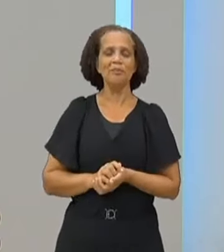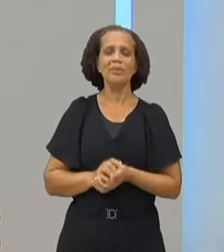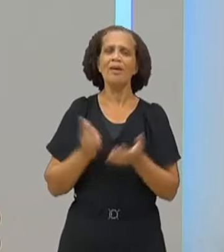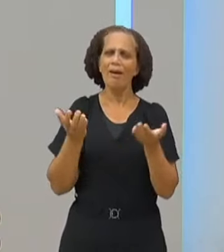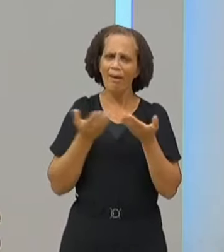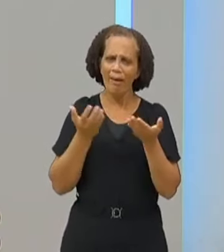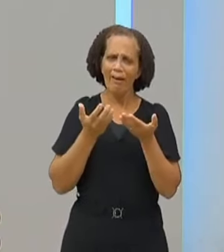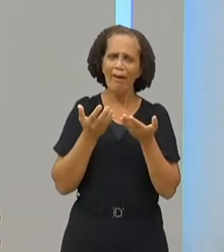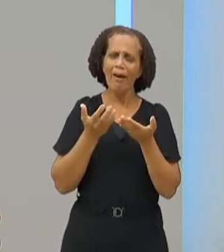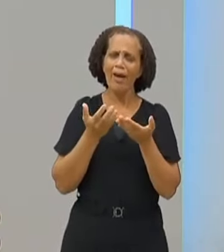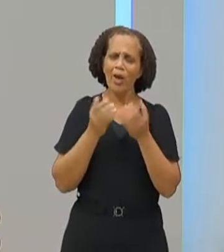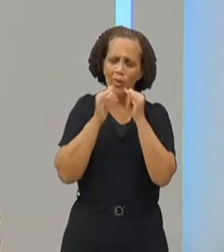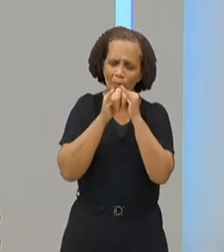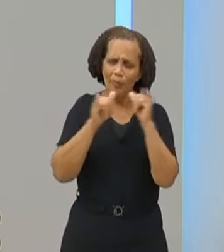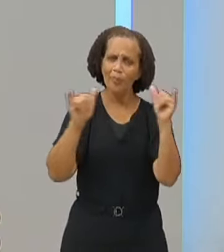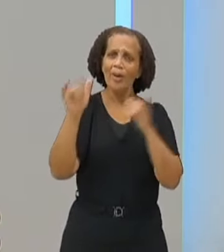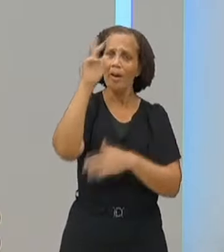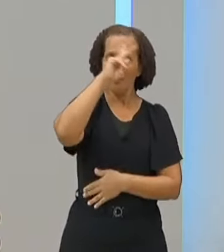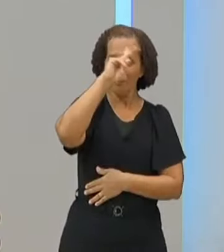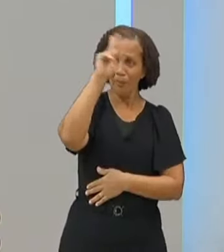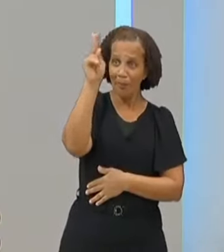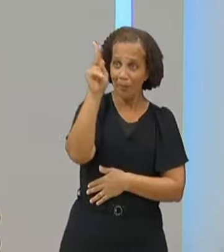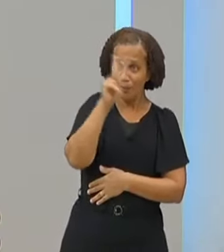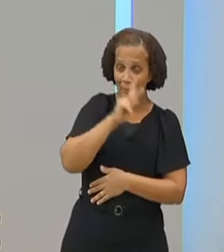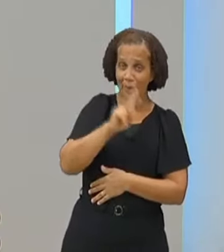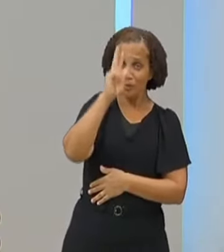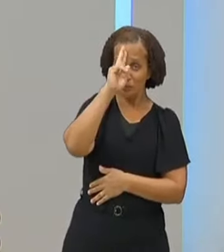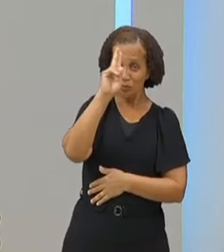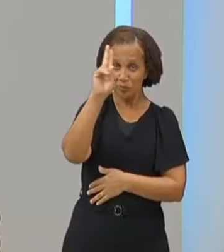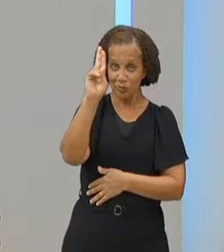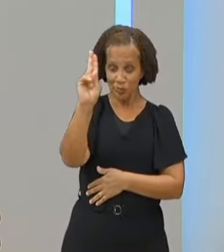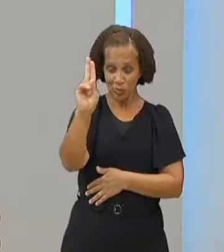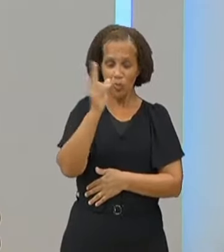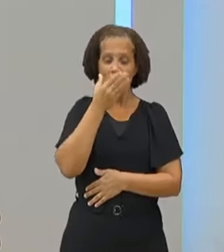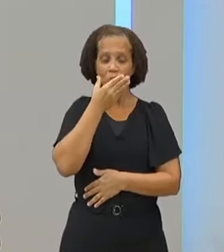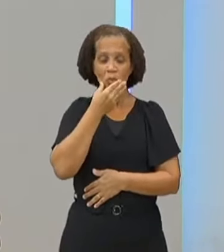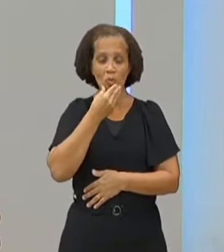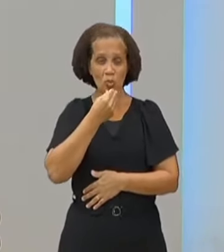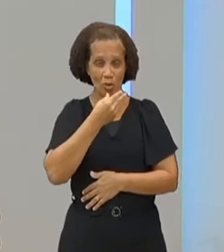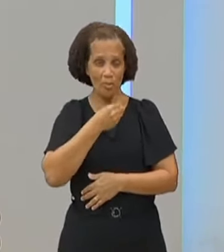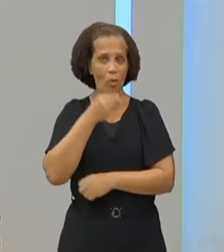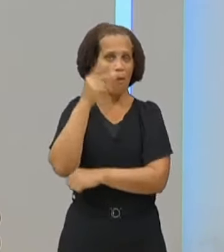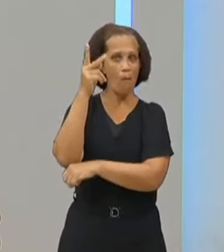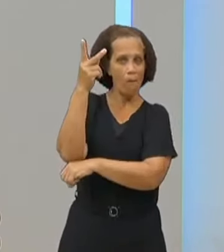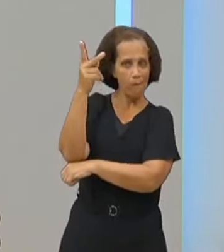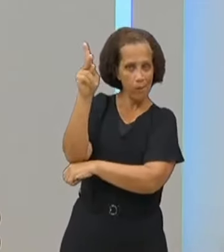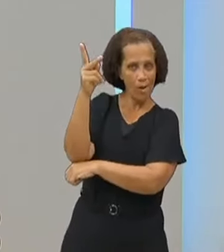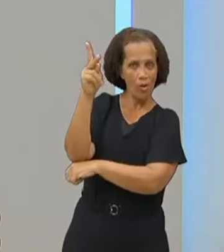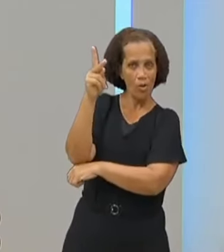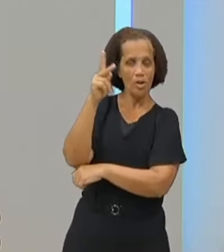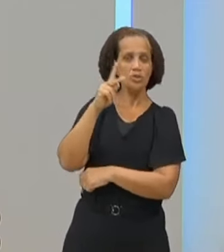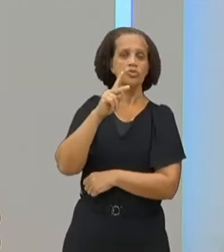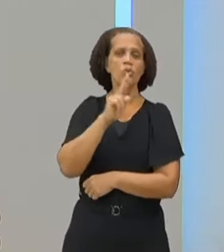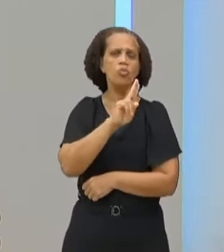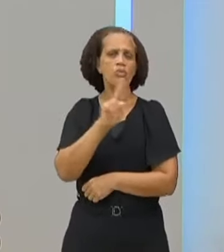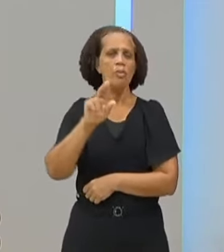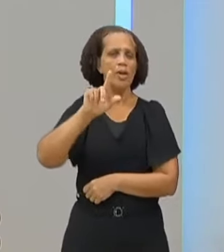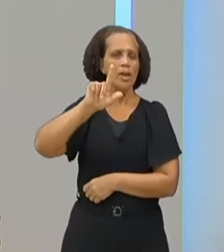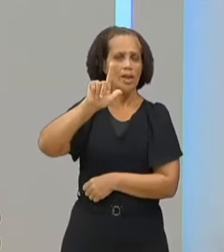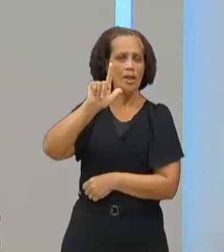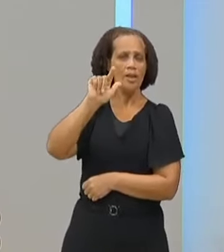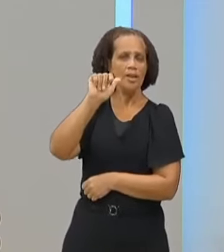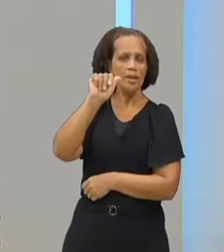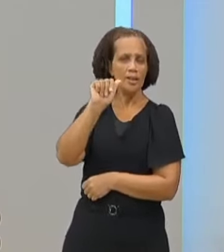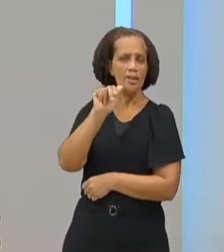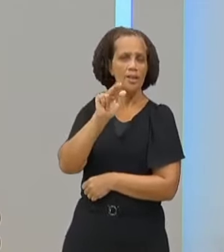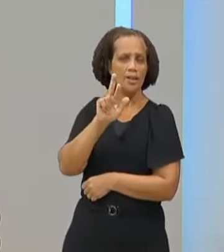uma saudação para o nosso irmão Lauro, que reside ali em Paulista e hoje nos encontrou. E foi tão